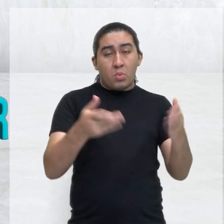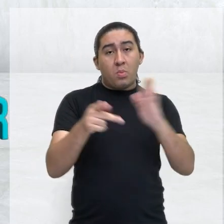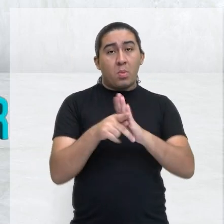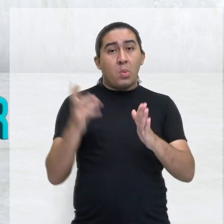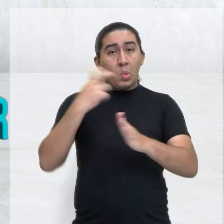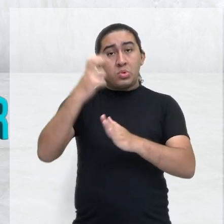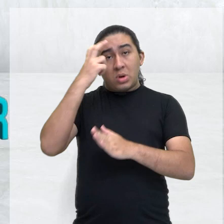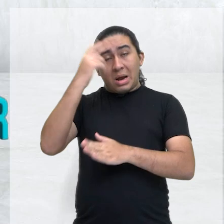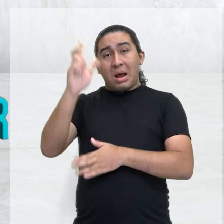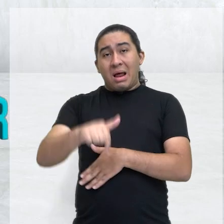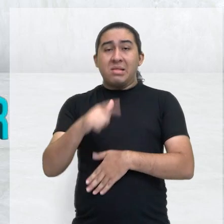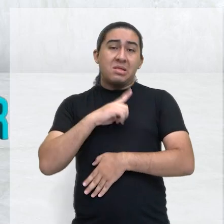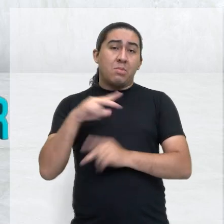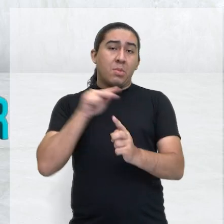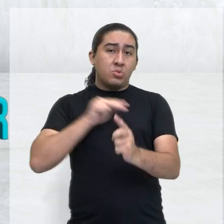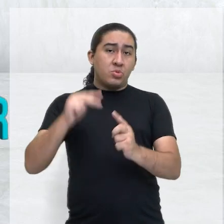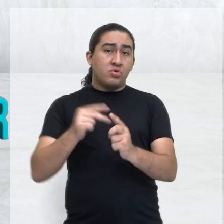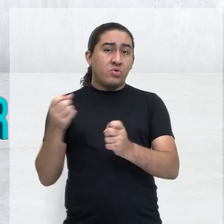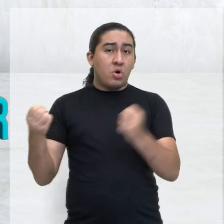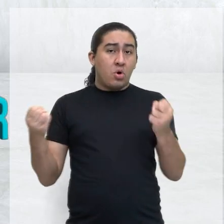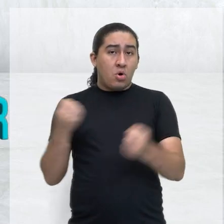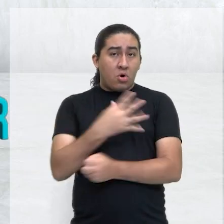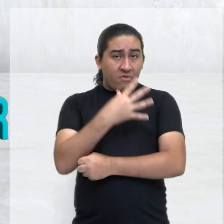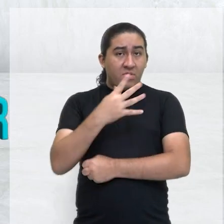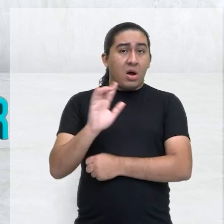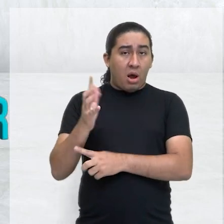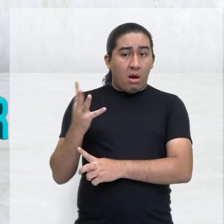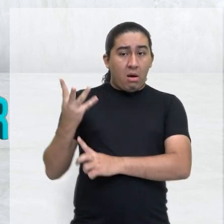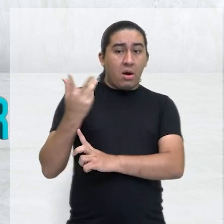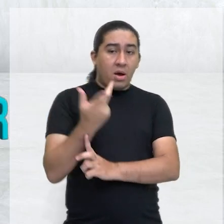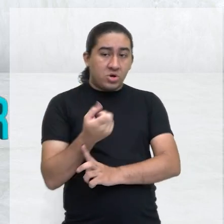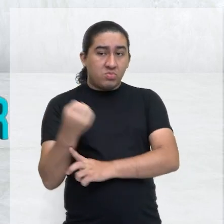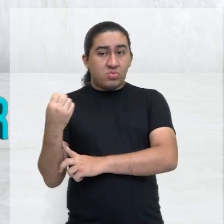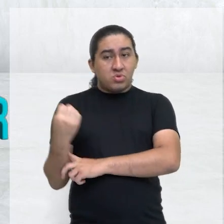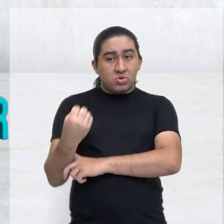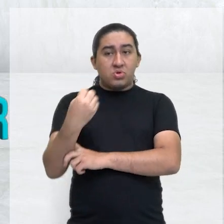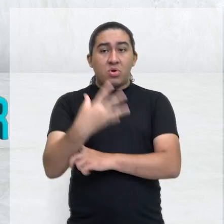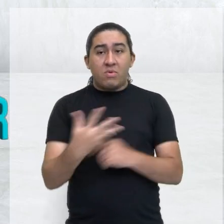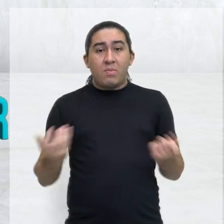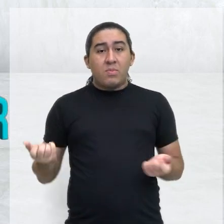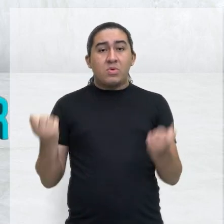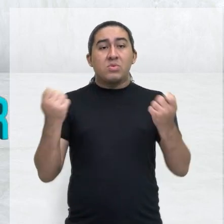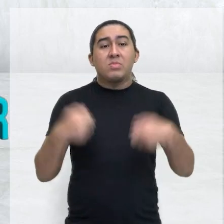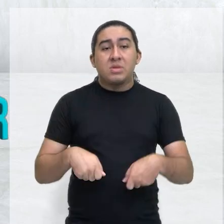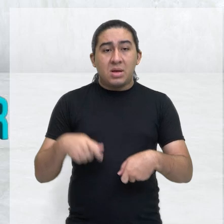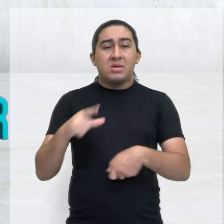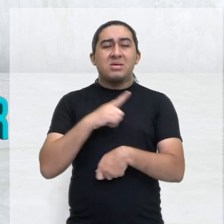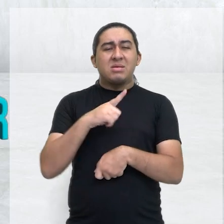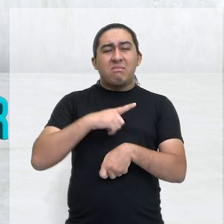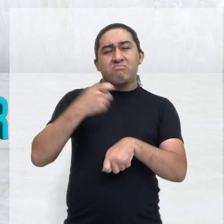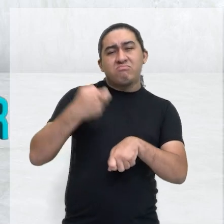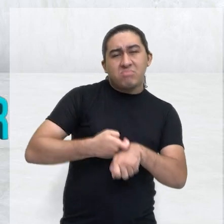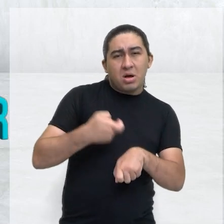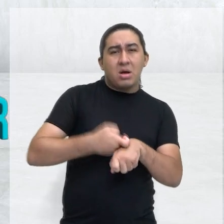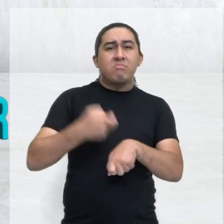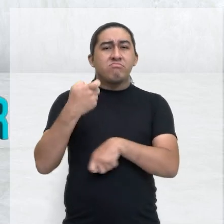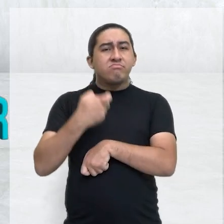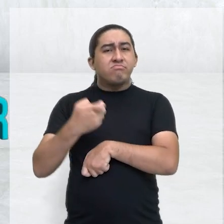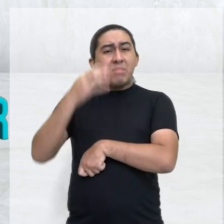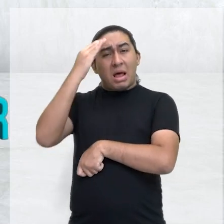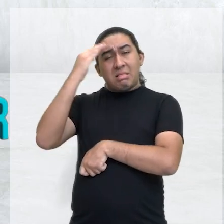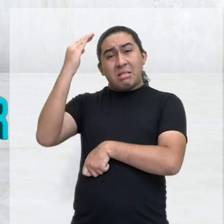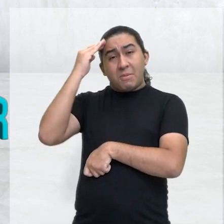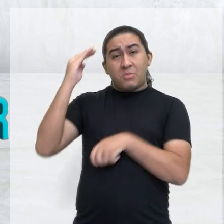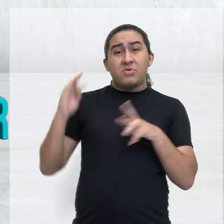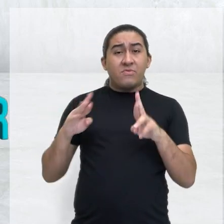um novo olhar sobre a arte, uma nova forma, deixar aquela forma rígida, acadêmica que nós vimos,